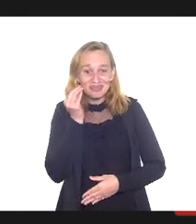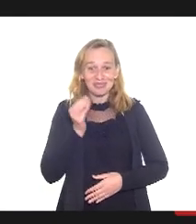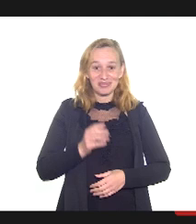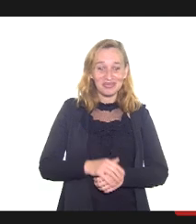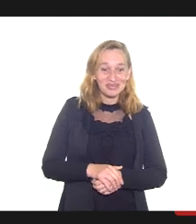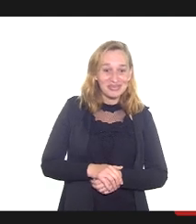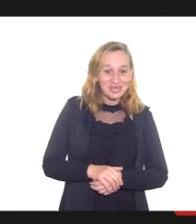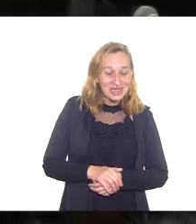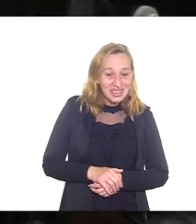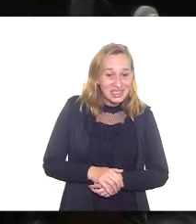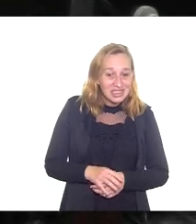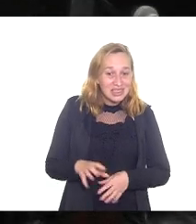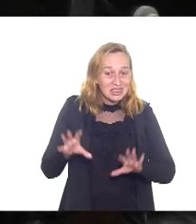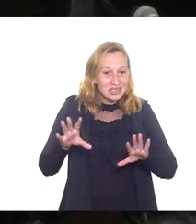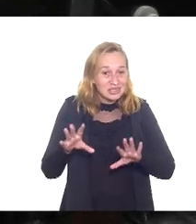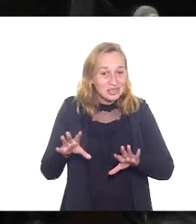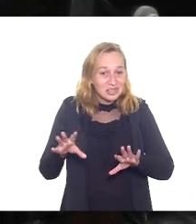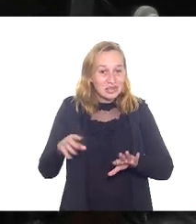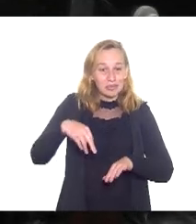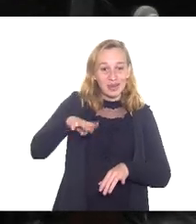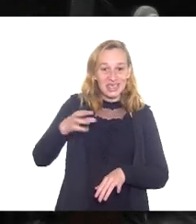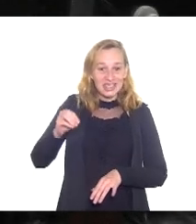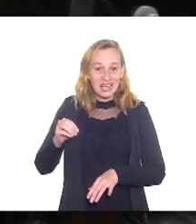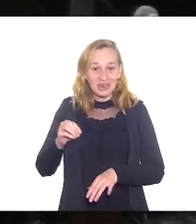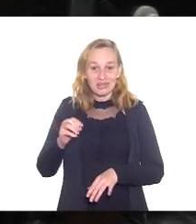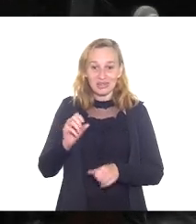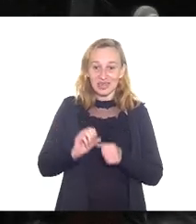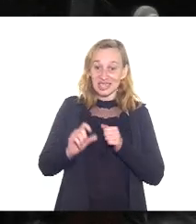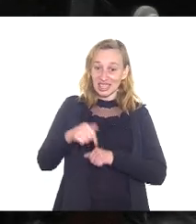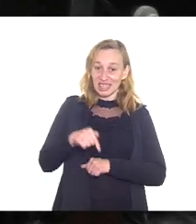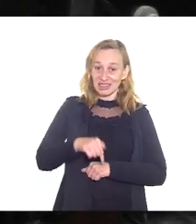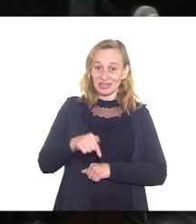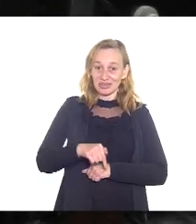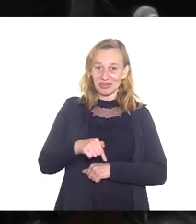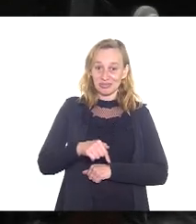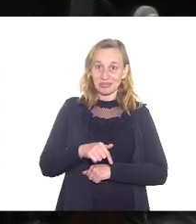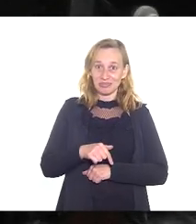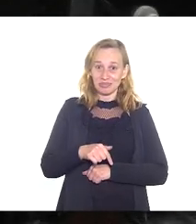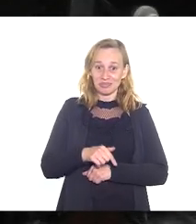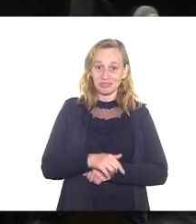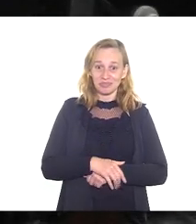Marcelo, vou fazer aqui, deve fazer uma...